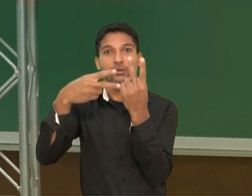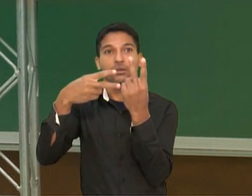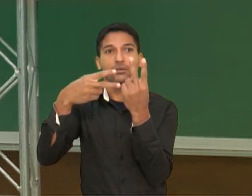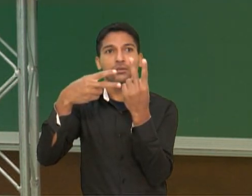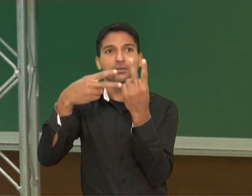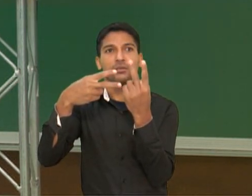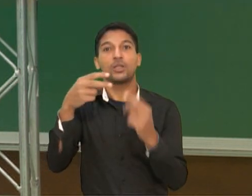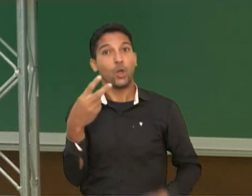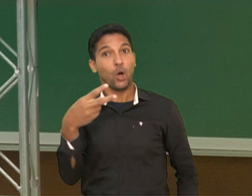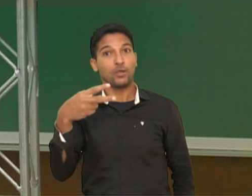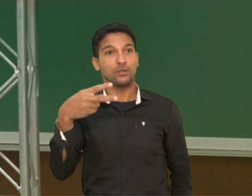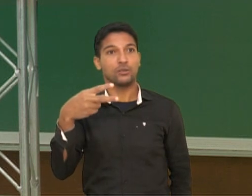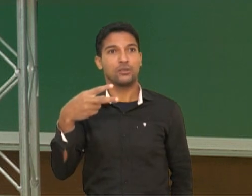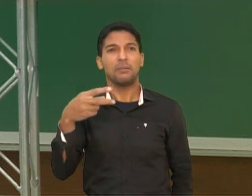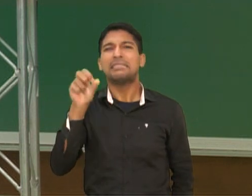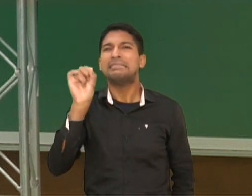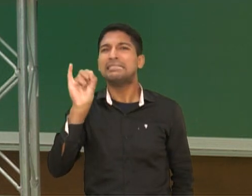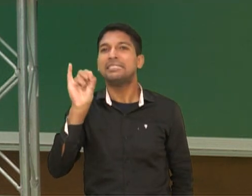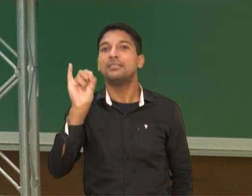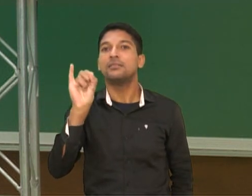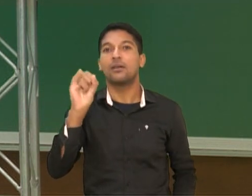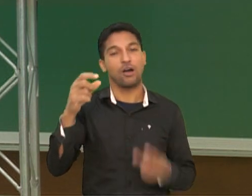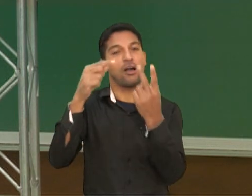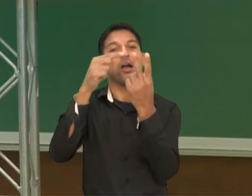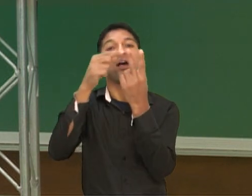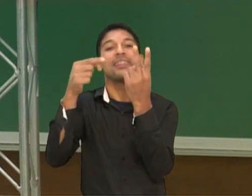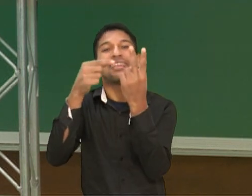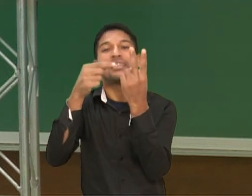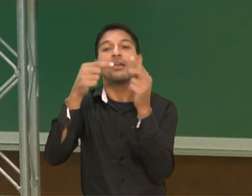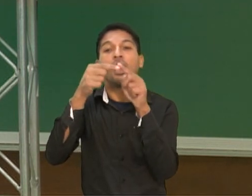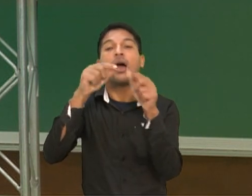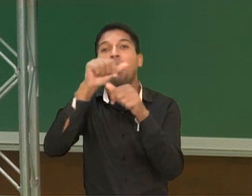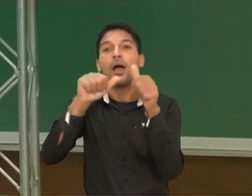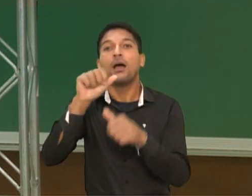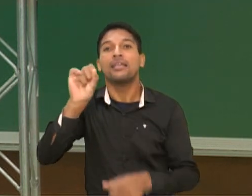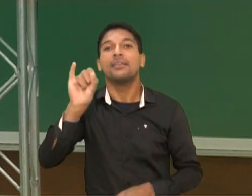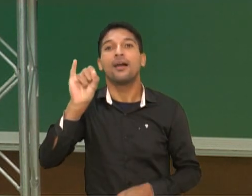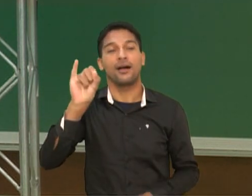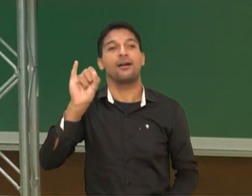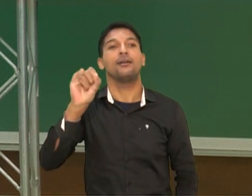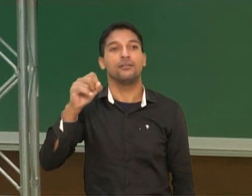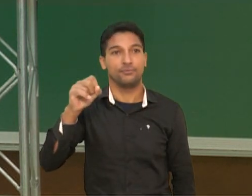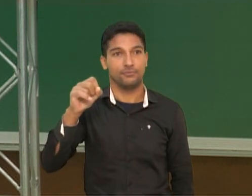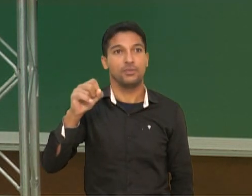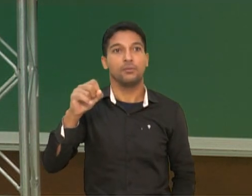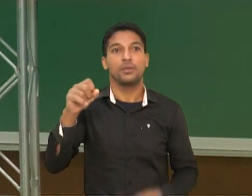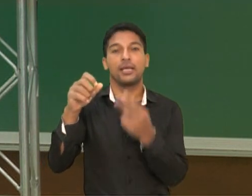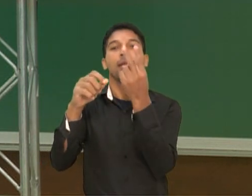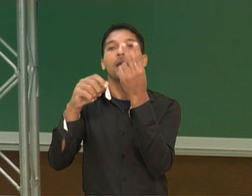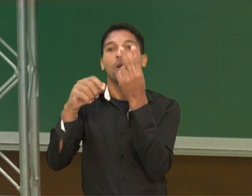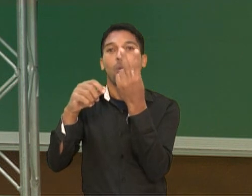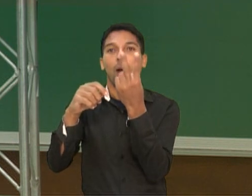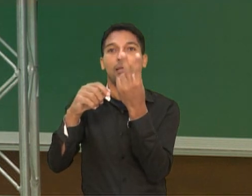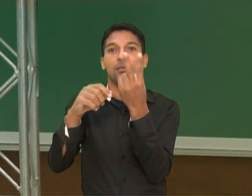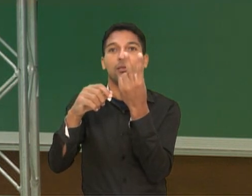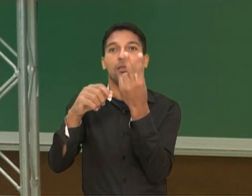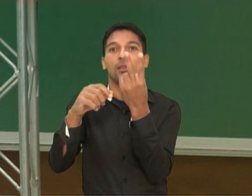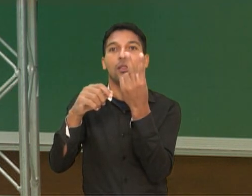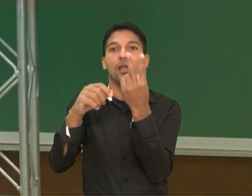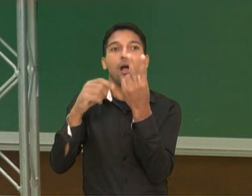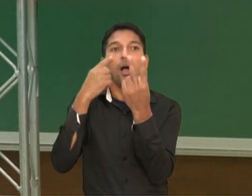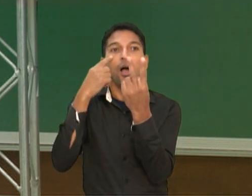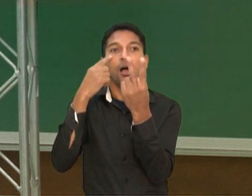eu tirei esse i? Eu tirei da raiz negativa, tá? Então, ficou 4 mais ou menos 2i, tudo isso dividido